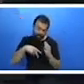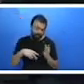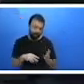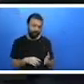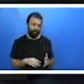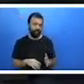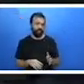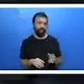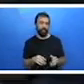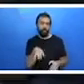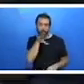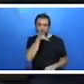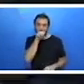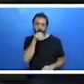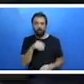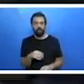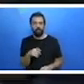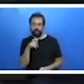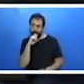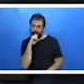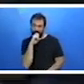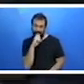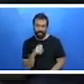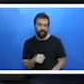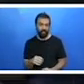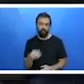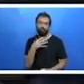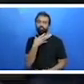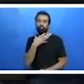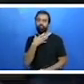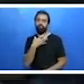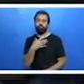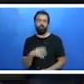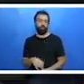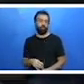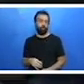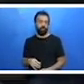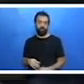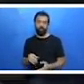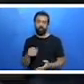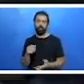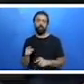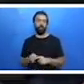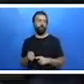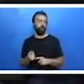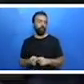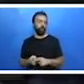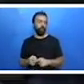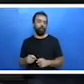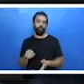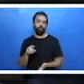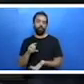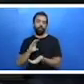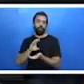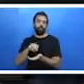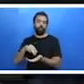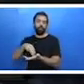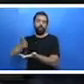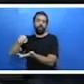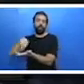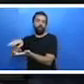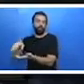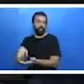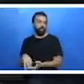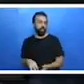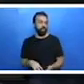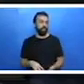O pato invejava o pombo, por ele ser mensageiro, e o pombo invejava o pato, por nadar muito maneiro. Sempre